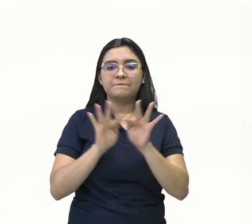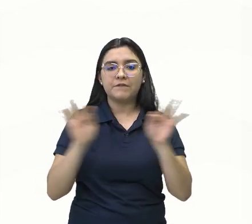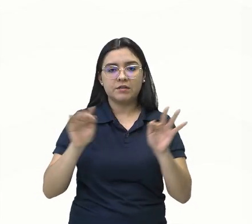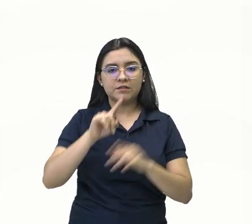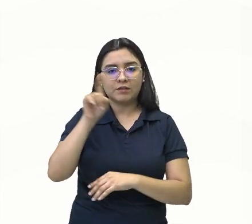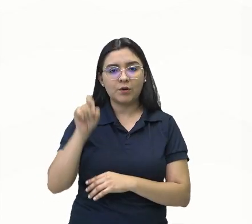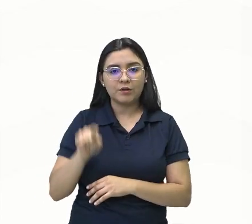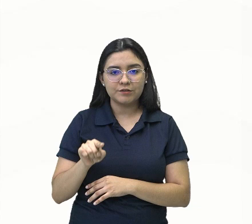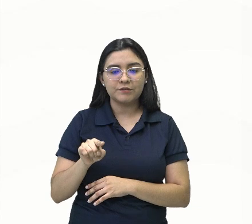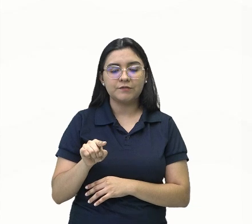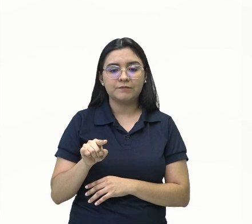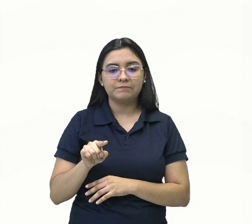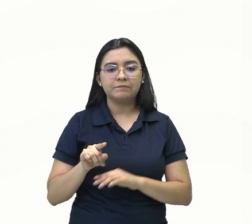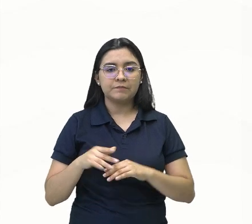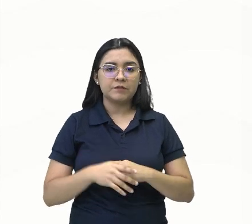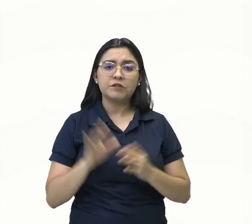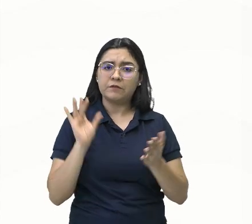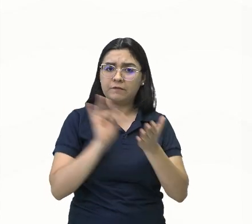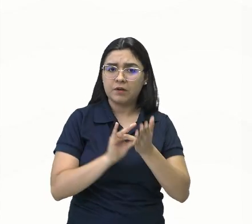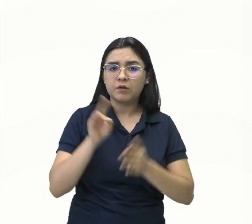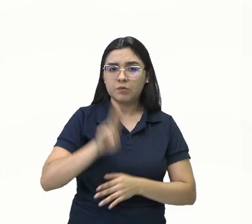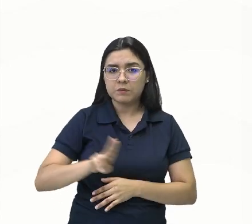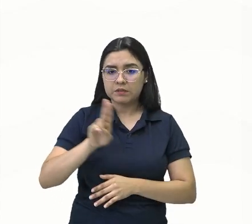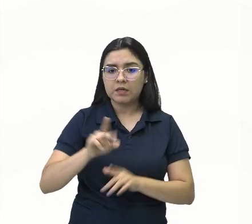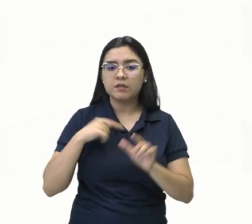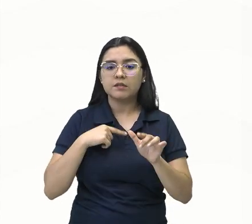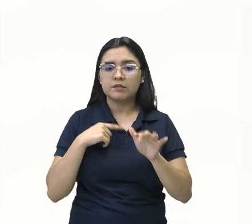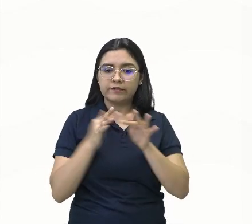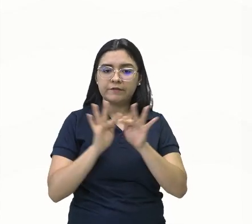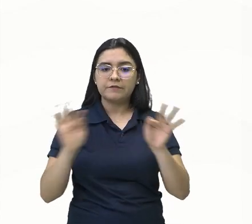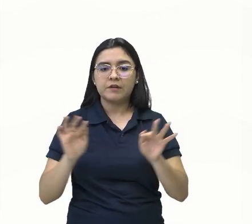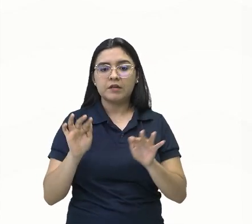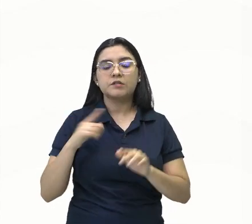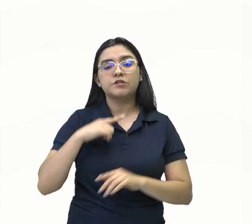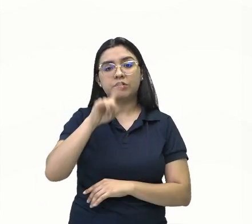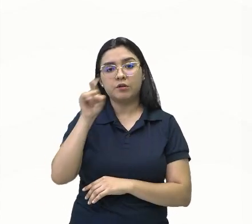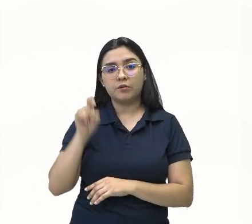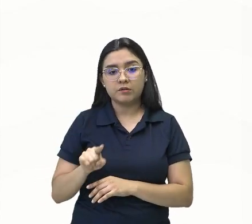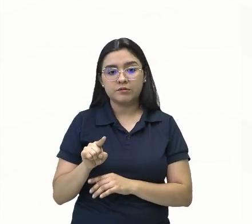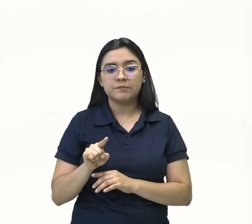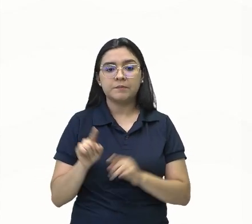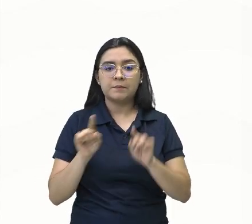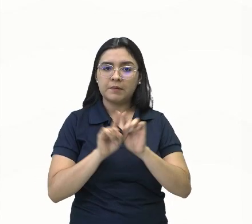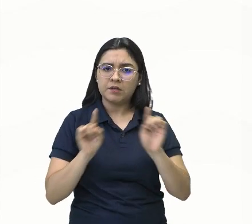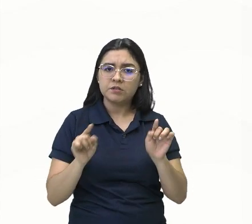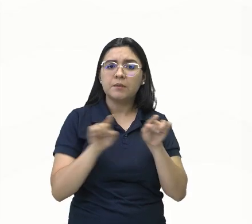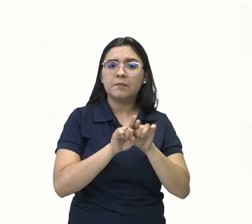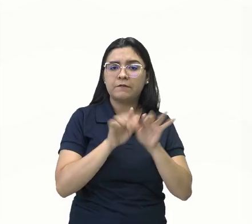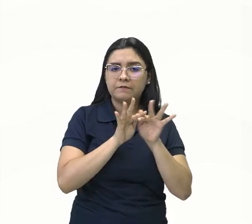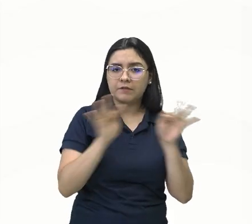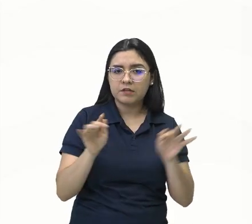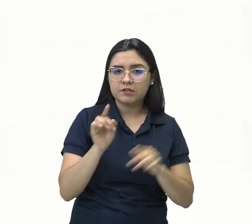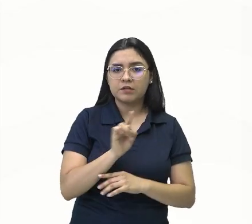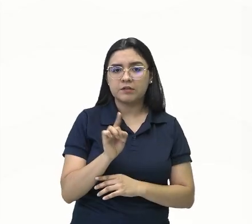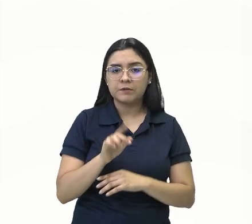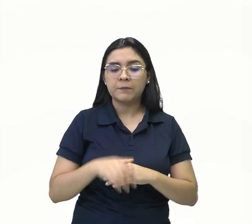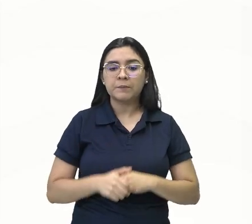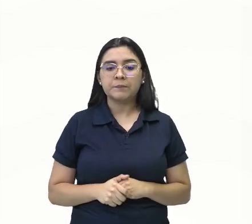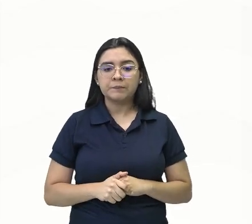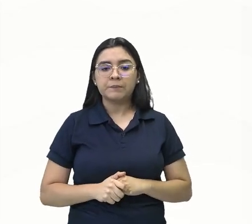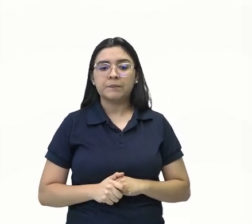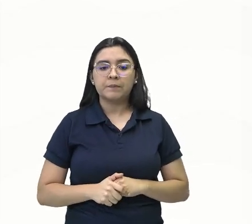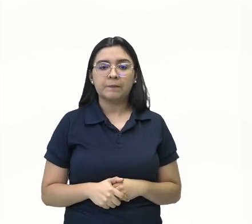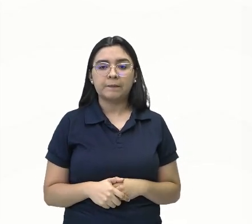ele é utilizado em perguntas, mas também em frases com a ideia de negativa, tá? Aí ele vai assumir a função de ninguém,